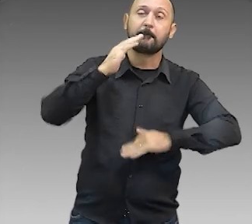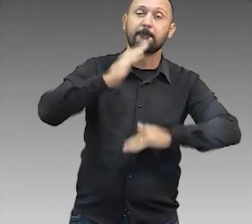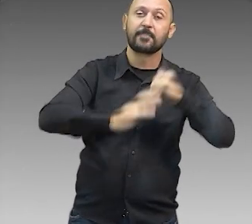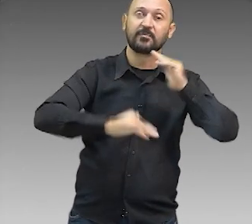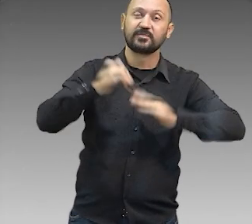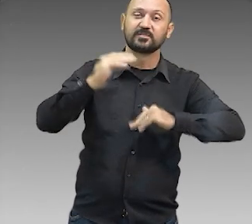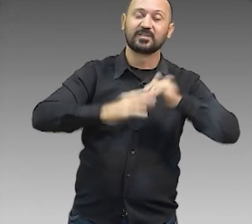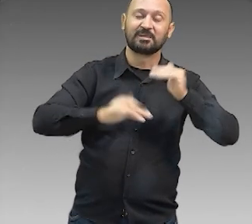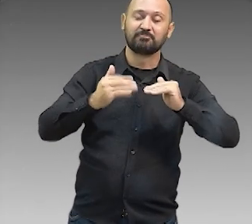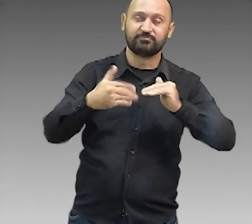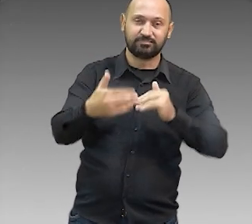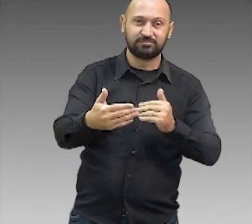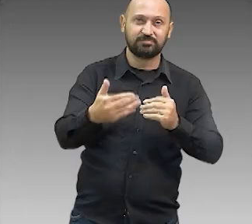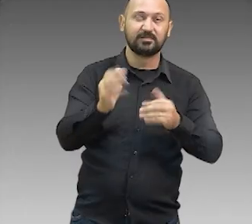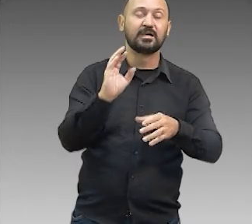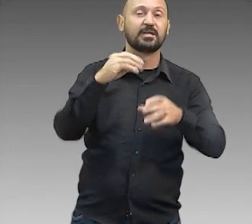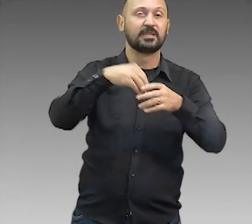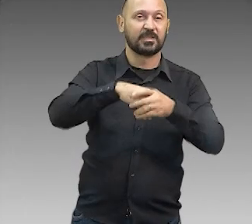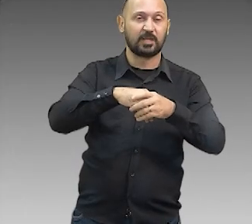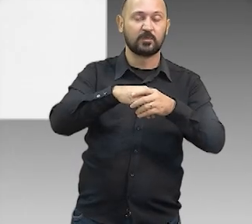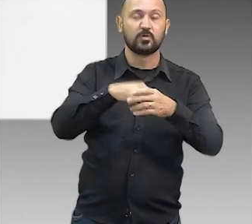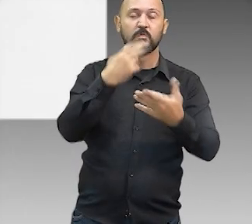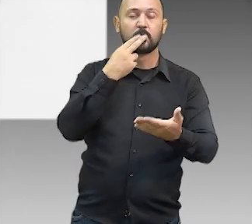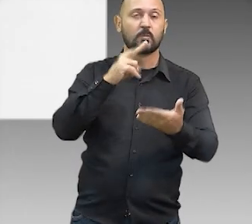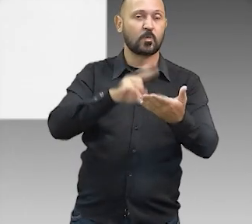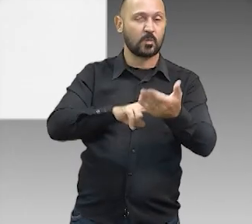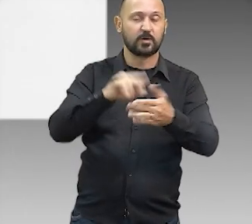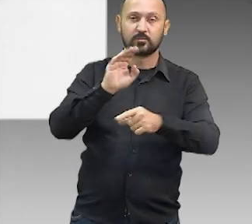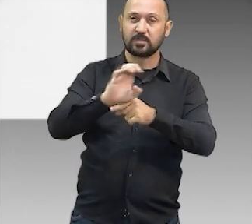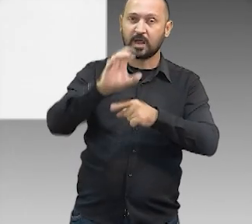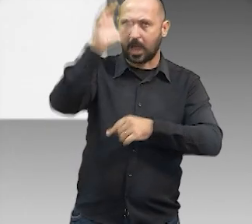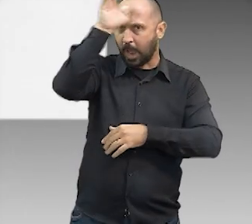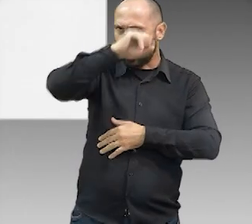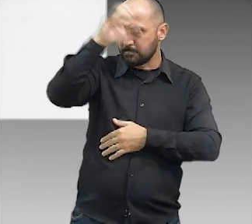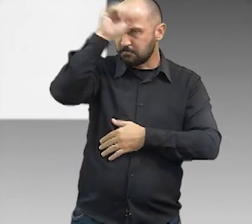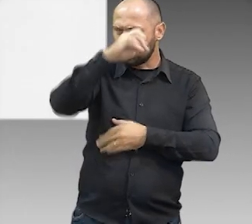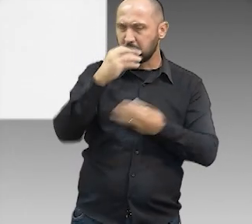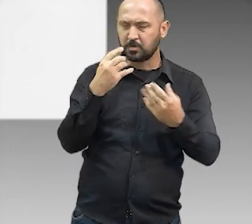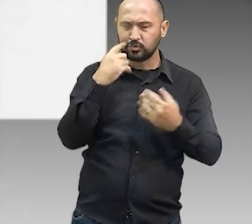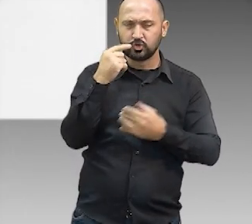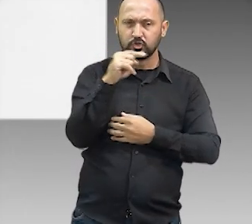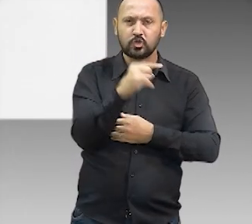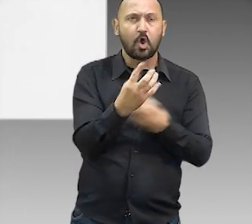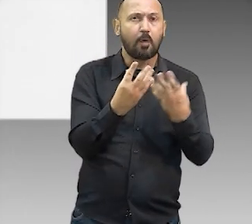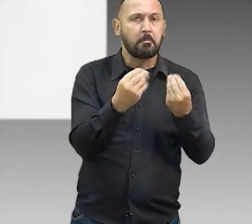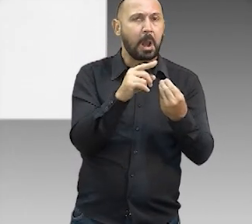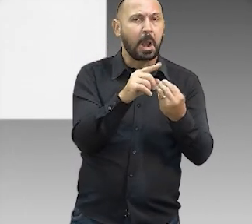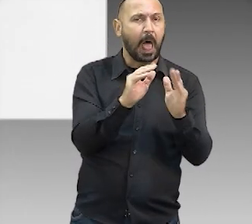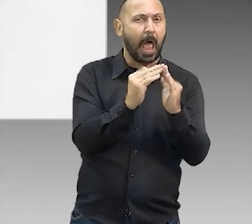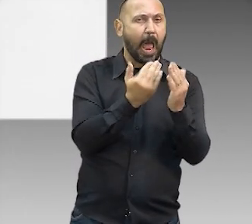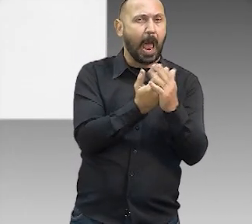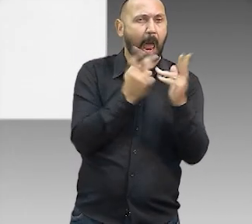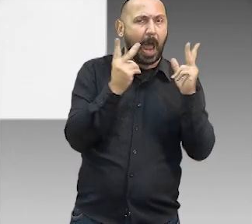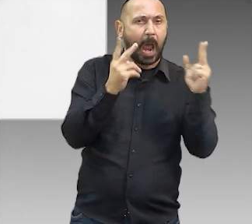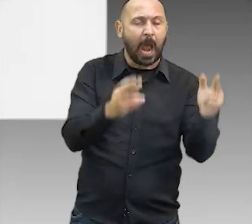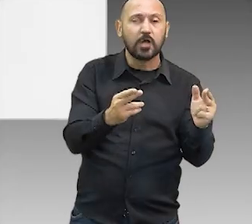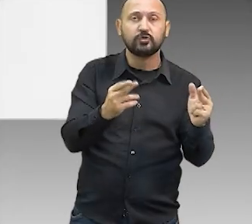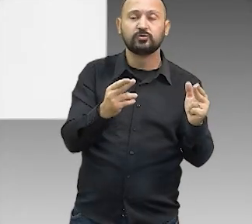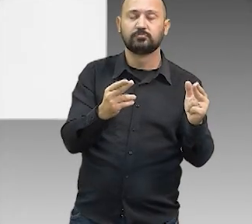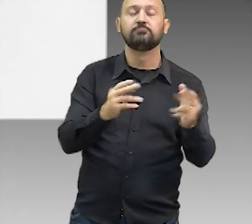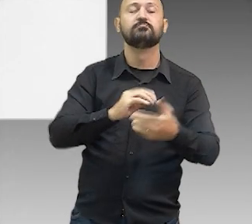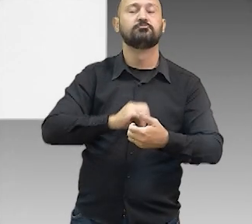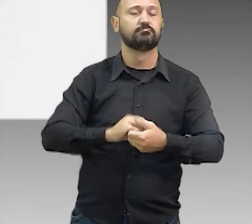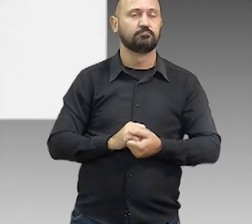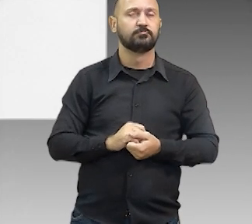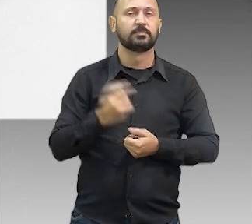carreira no Correio do Estado, inicialmente, onde eu aprendi bastante, onde foi uma escola. E aí passei